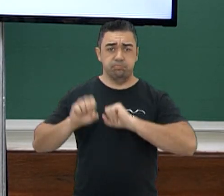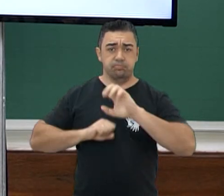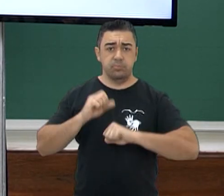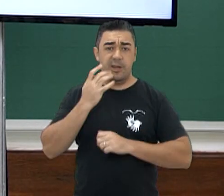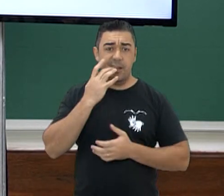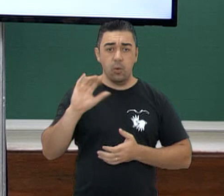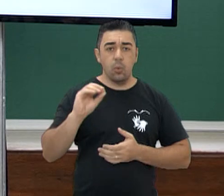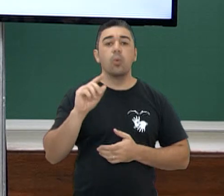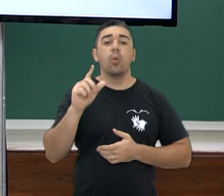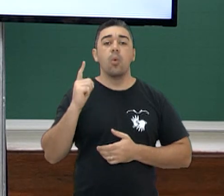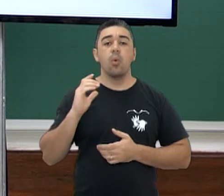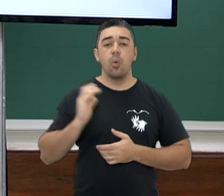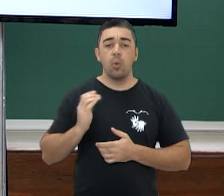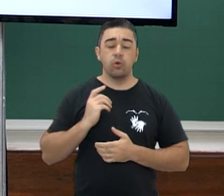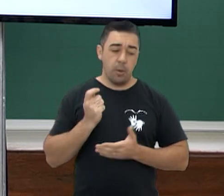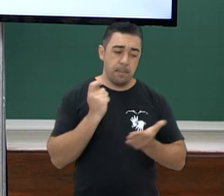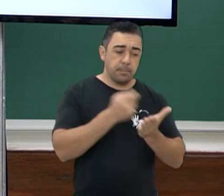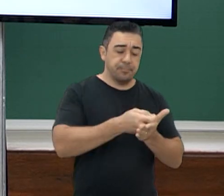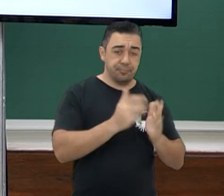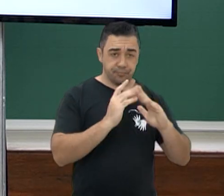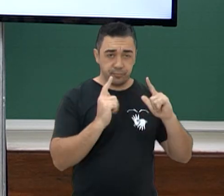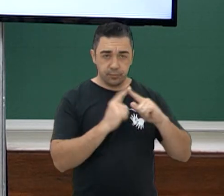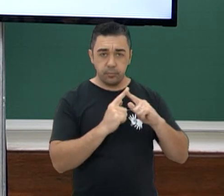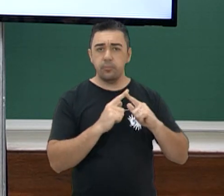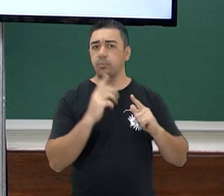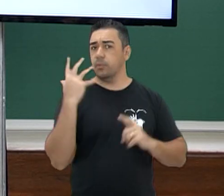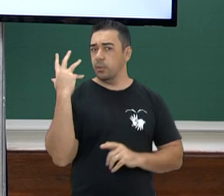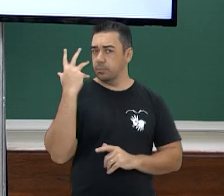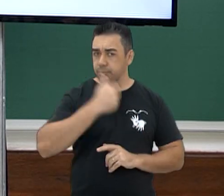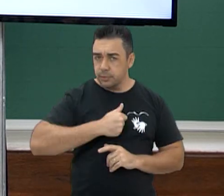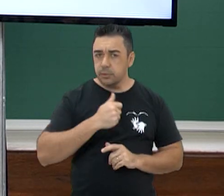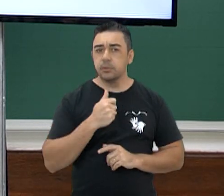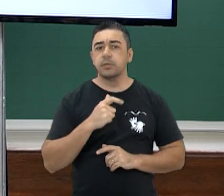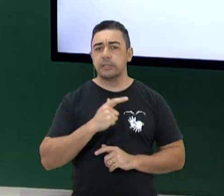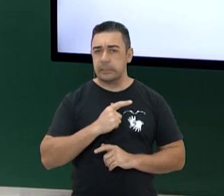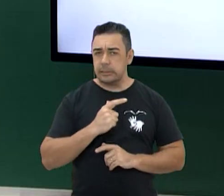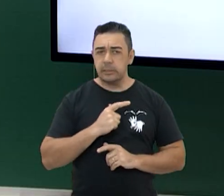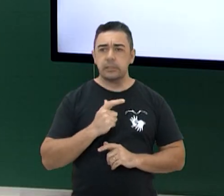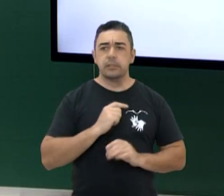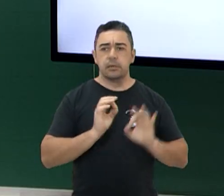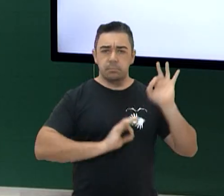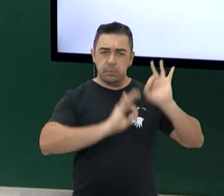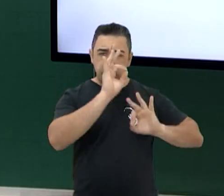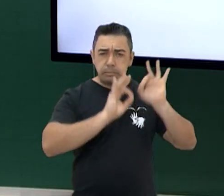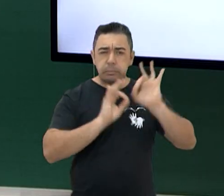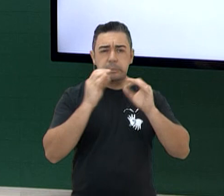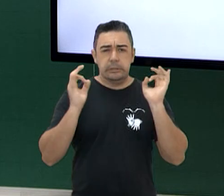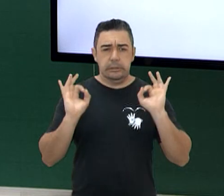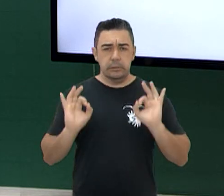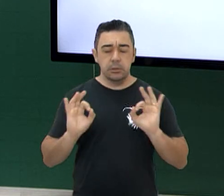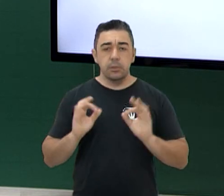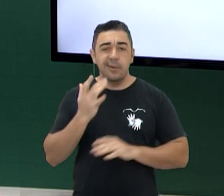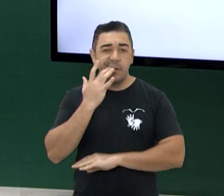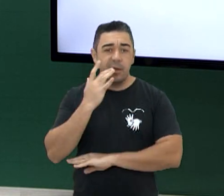ouro patrocinou as igrejas. Igrejas belíssimas, construídas no estilo barroco, super bem decorada e com muito